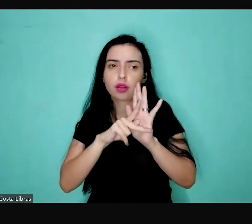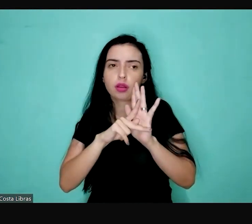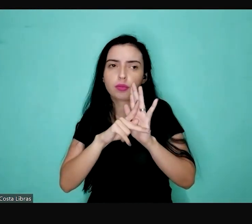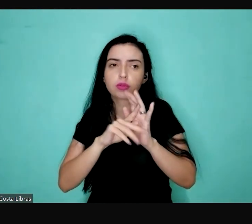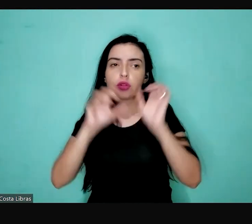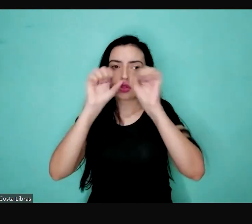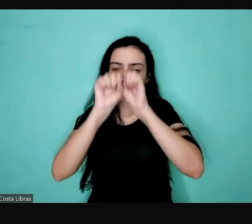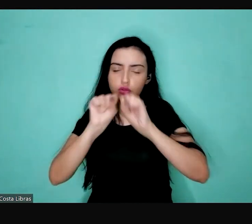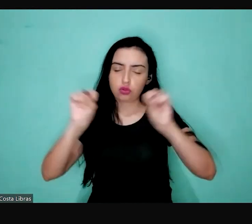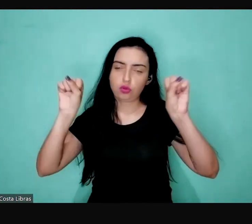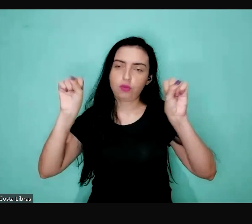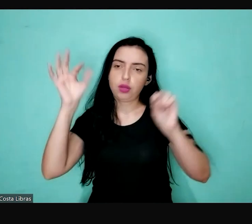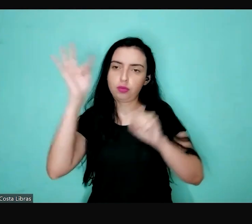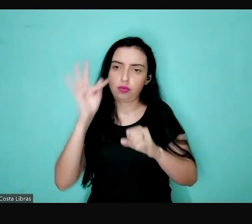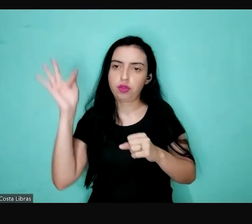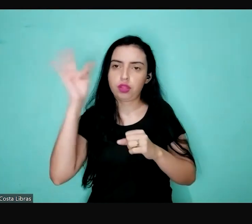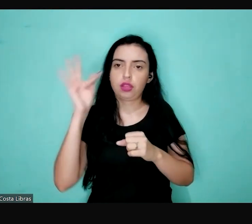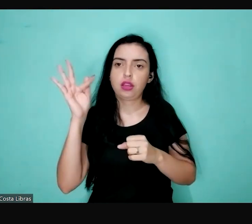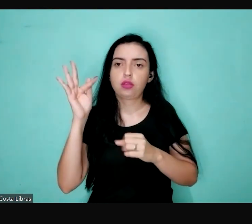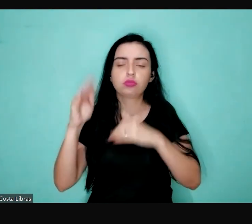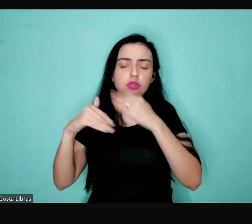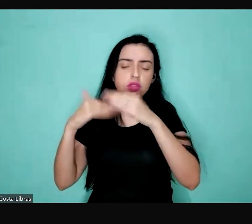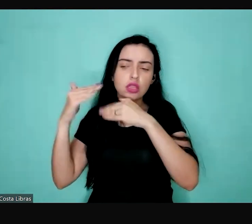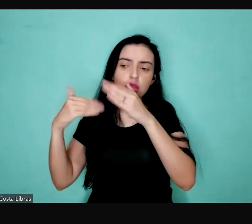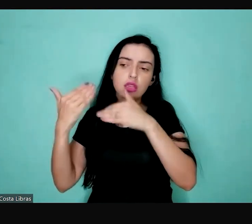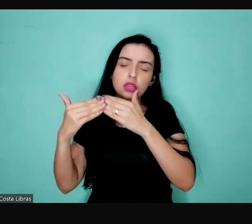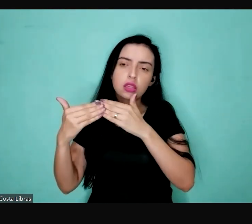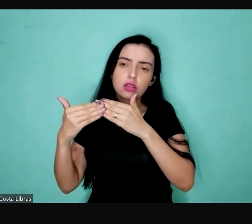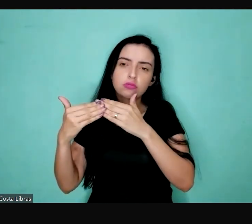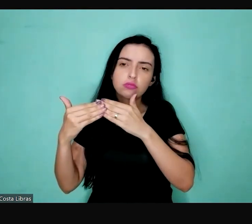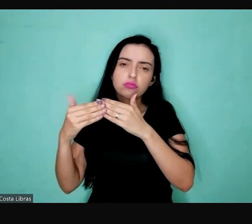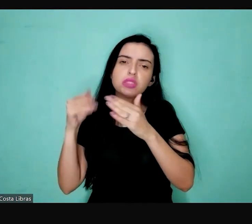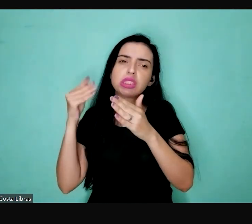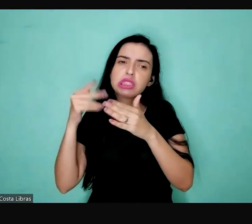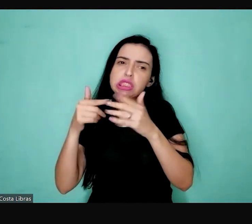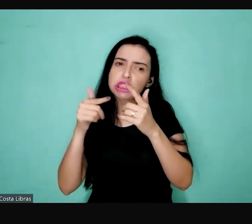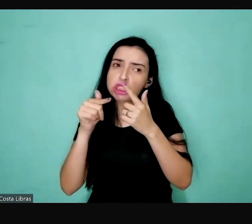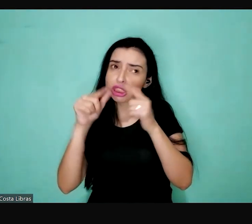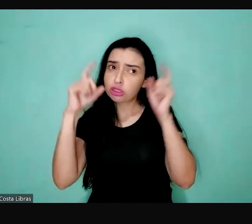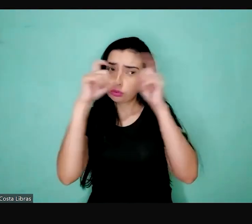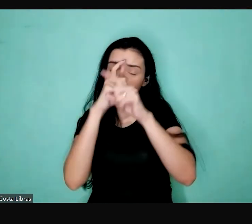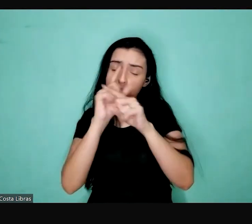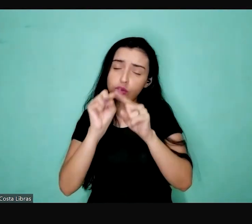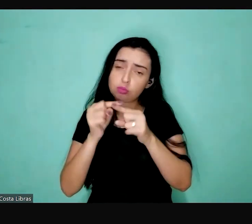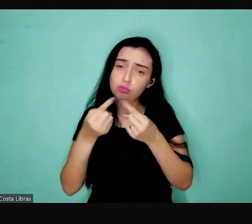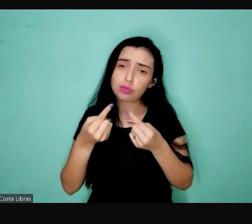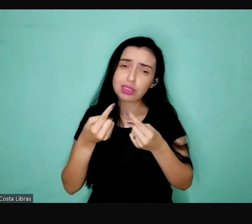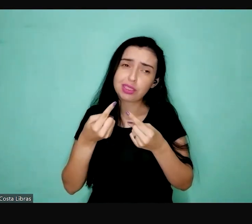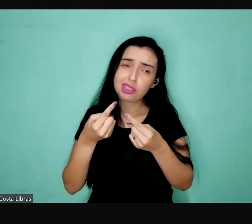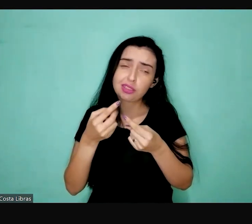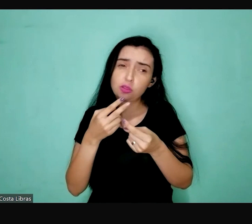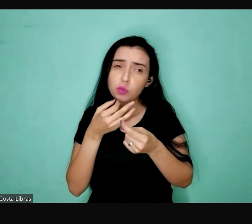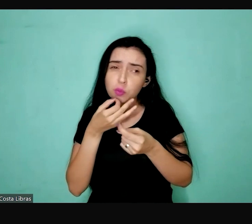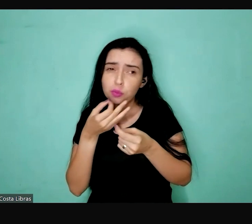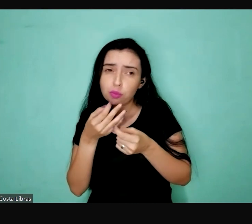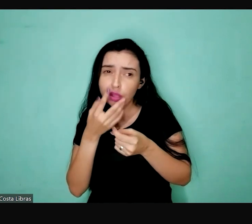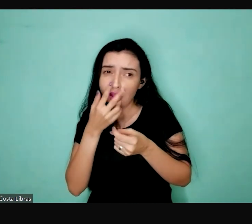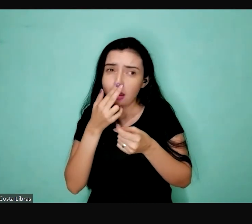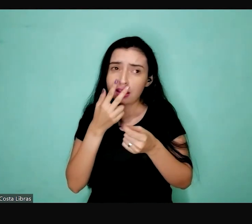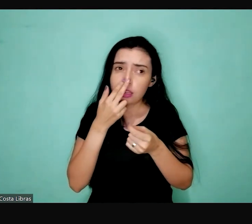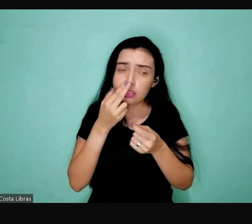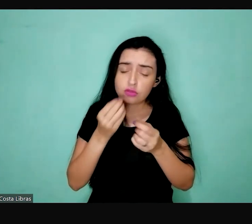Federal, ela continuava persuasiva. Apenas na hipótese de uma declaração de